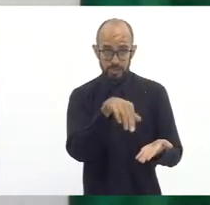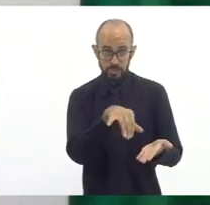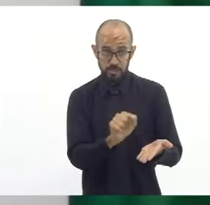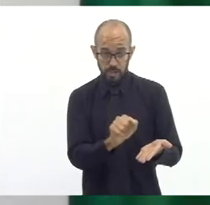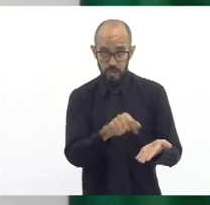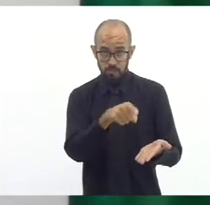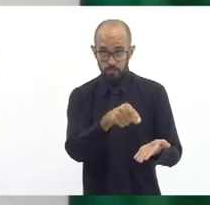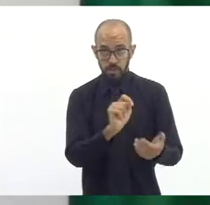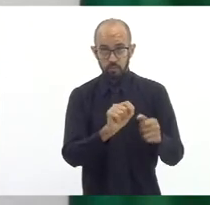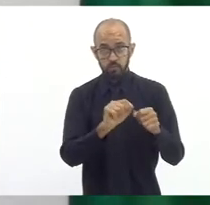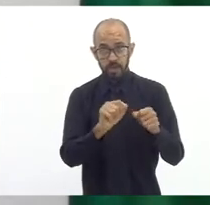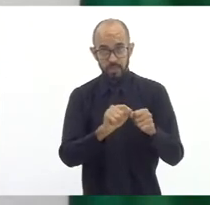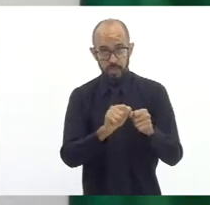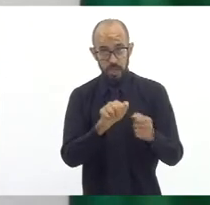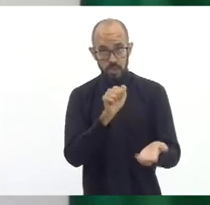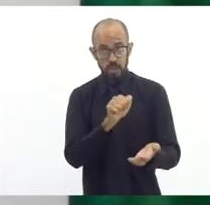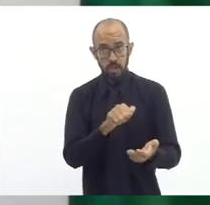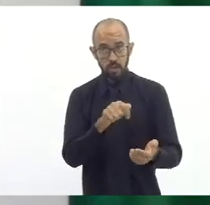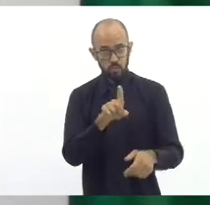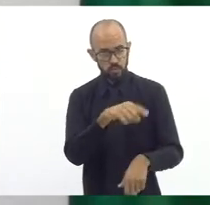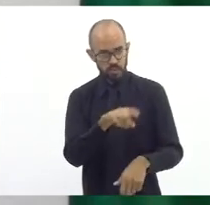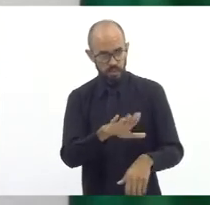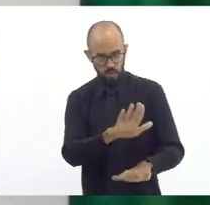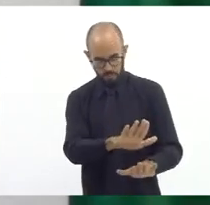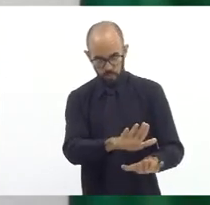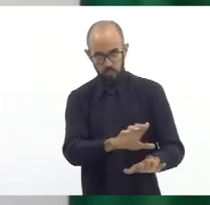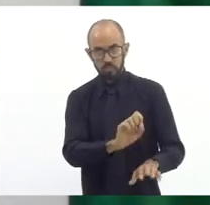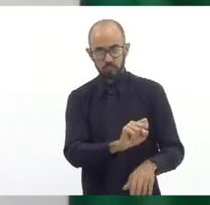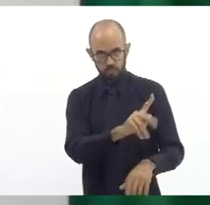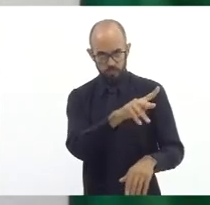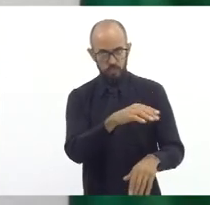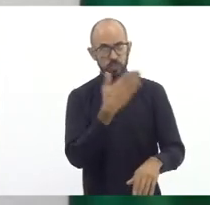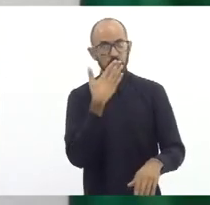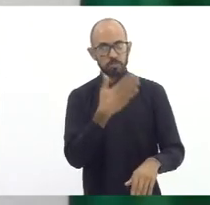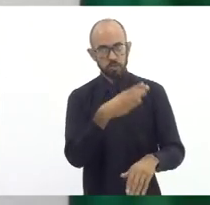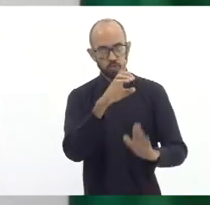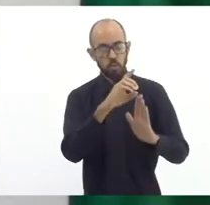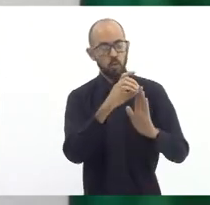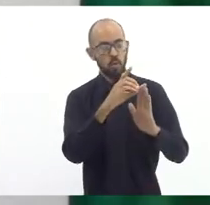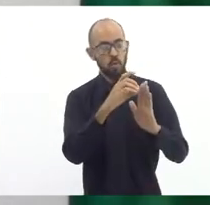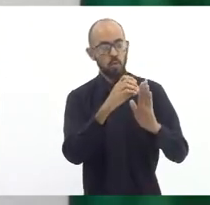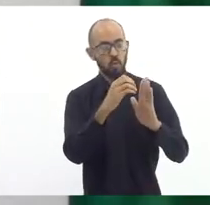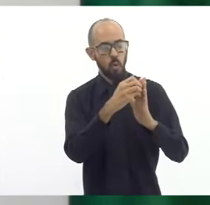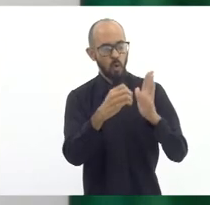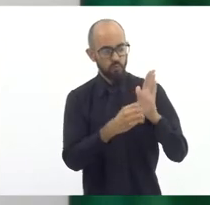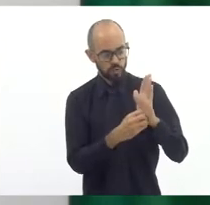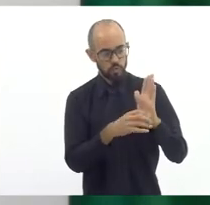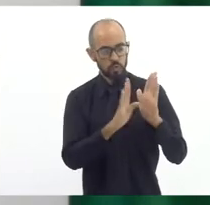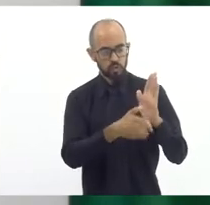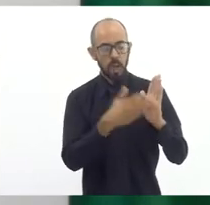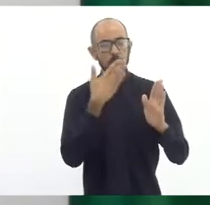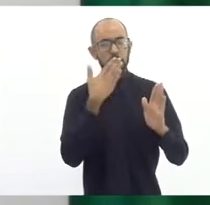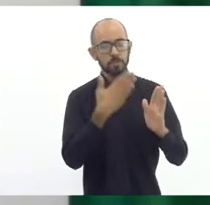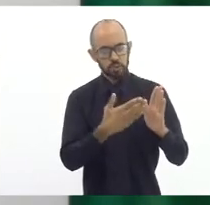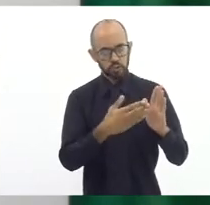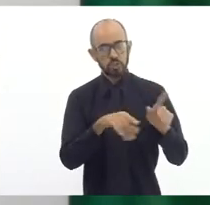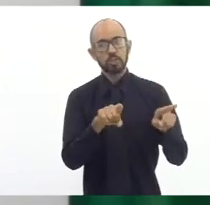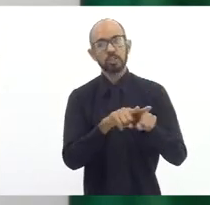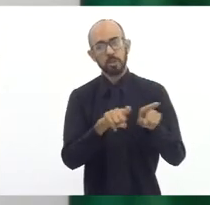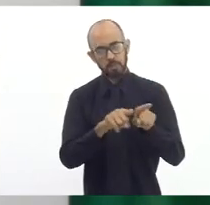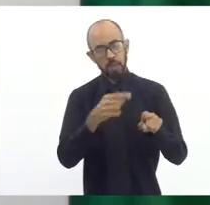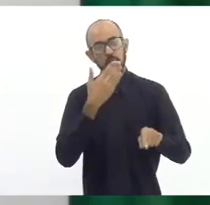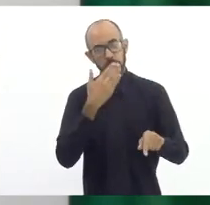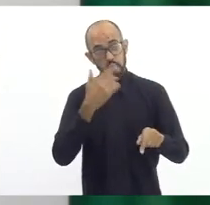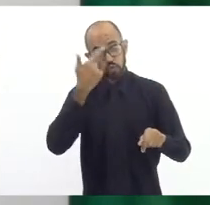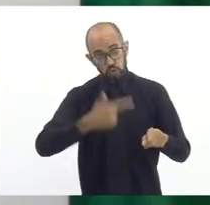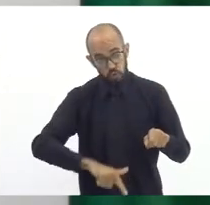possibilidade da aplicação. O senhor citou um ofício. Né? Eu já pedi e faço mais uma vez aqui o pedido